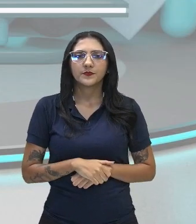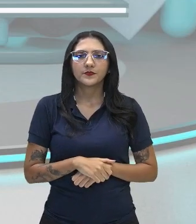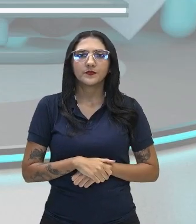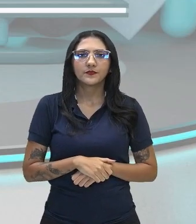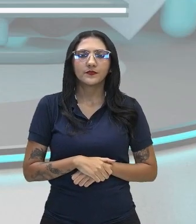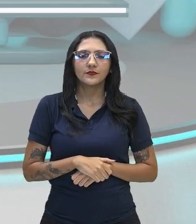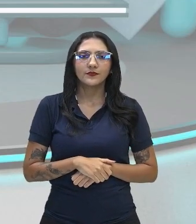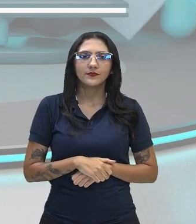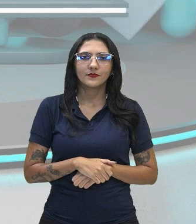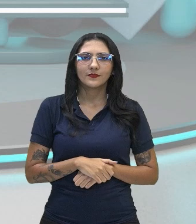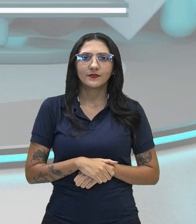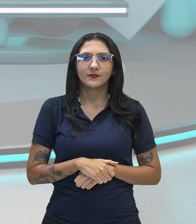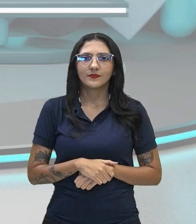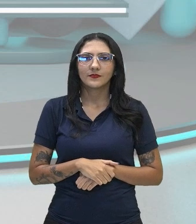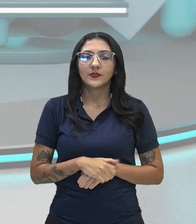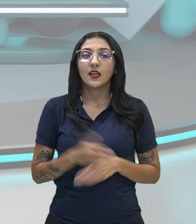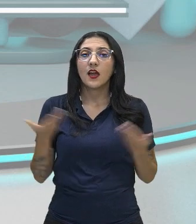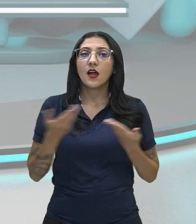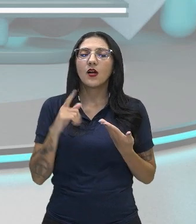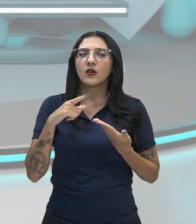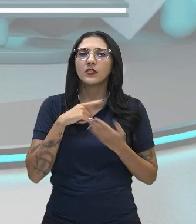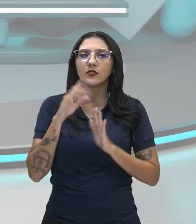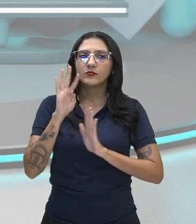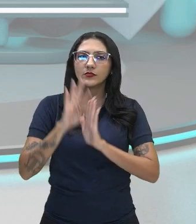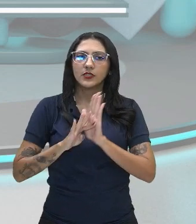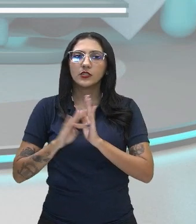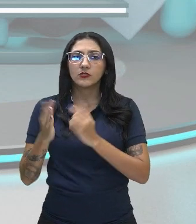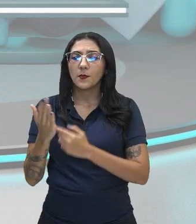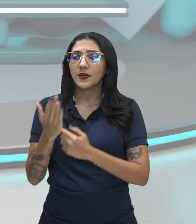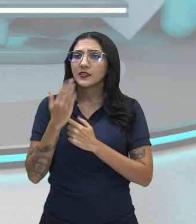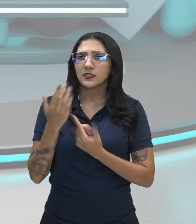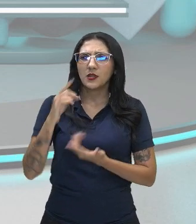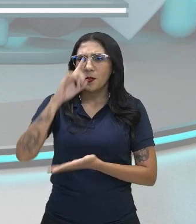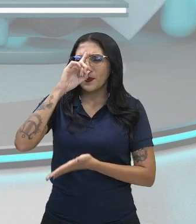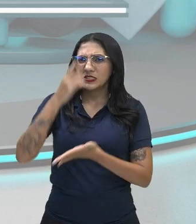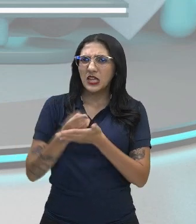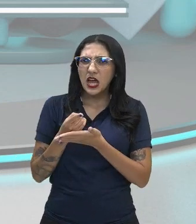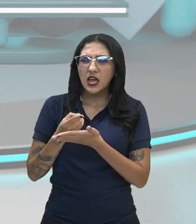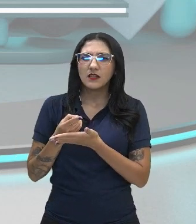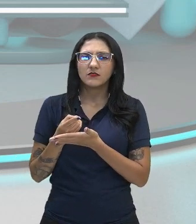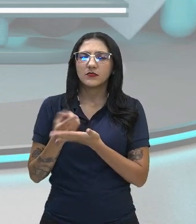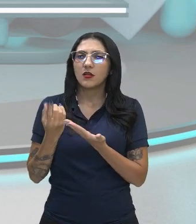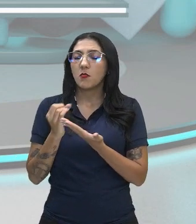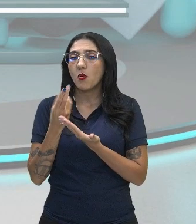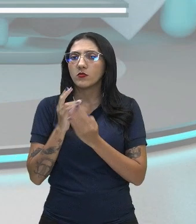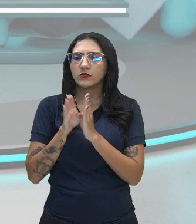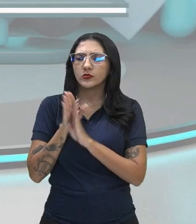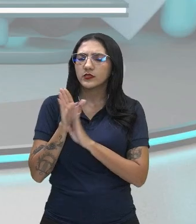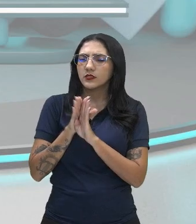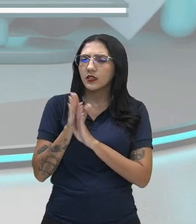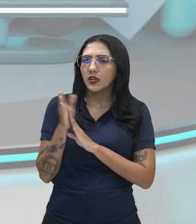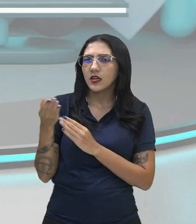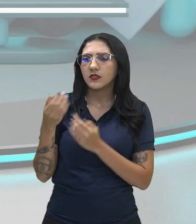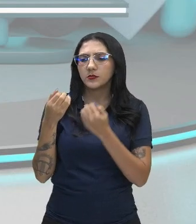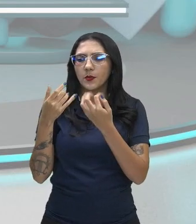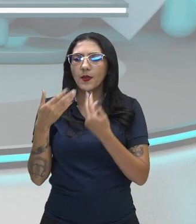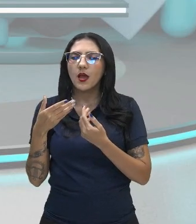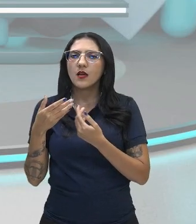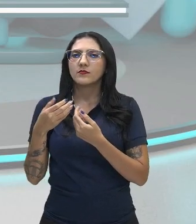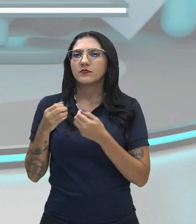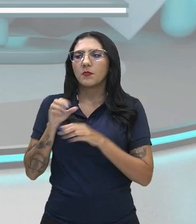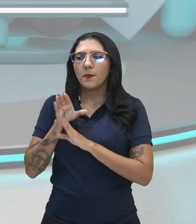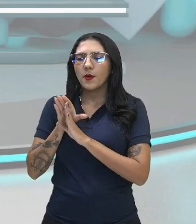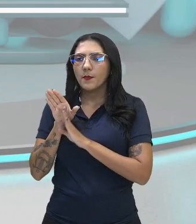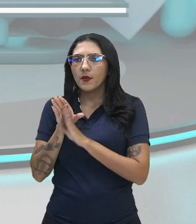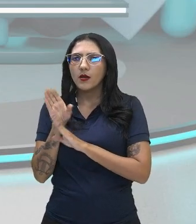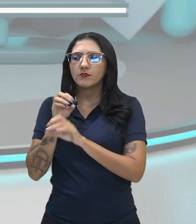de ser um texto que traz ordens, traz conselhos, traz instruções ou orientações para